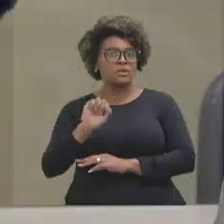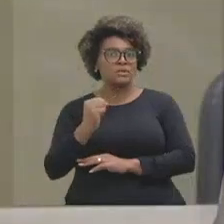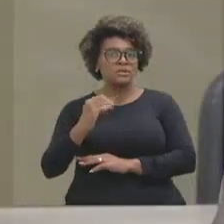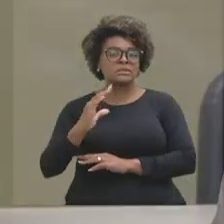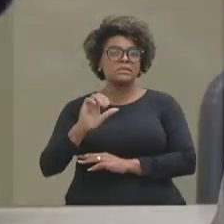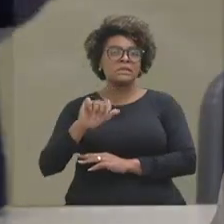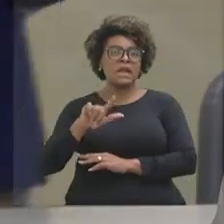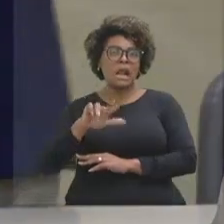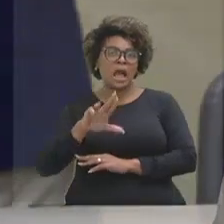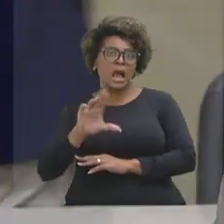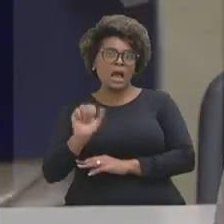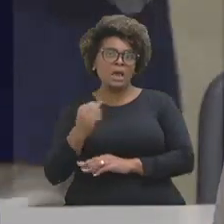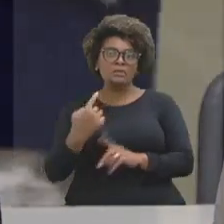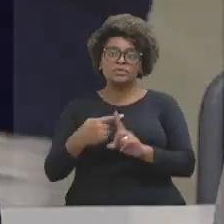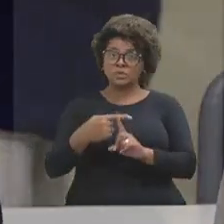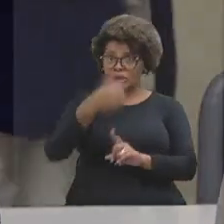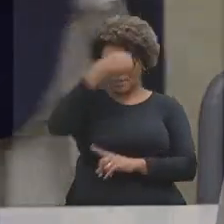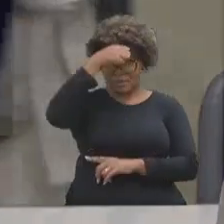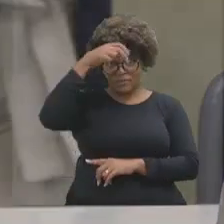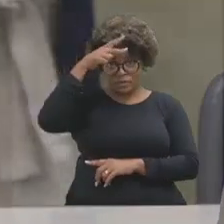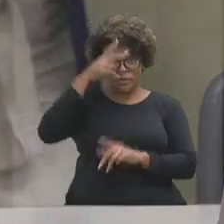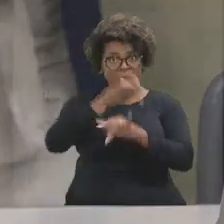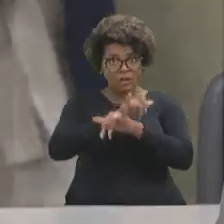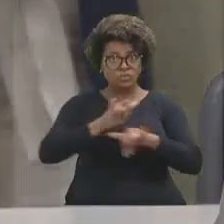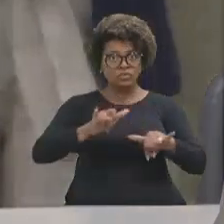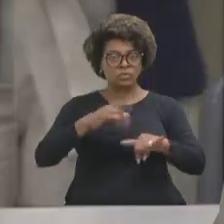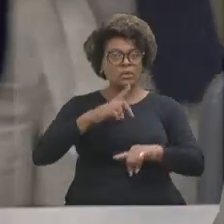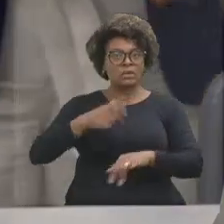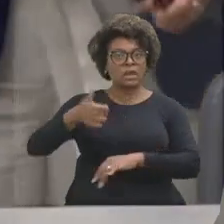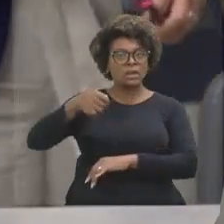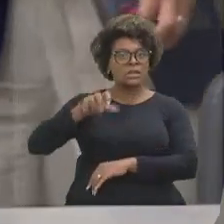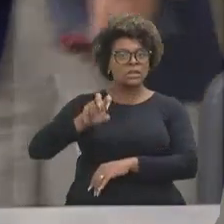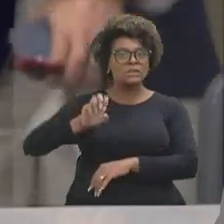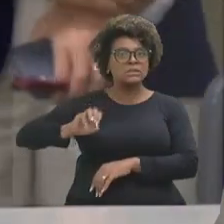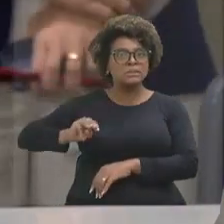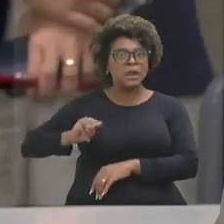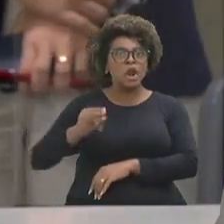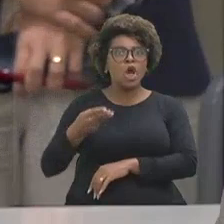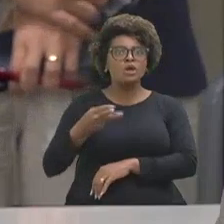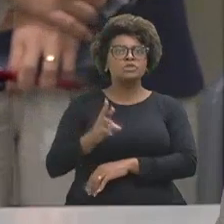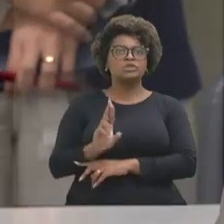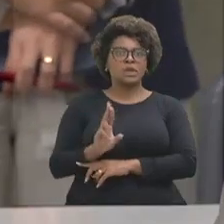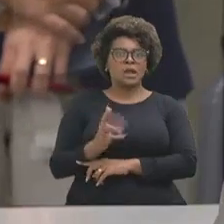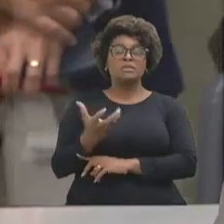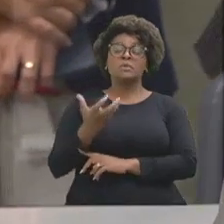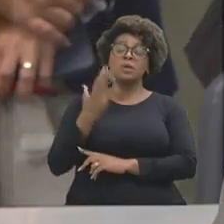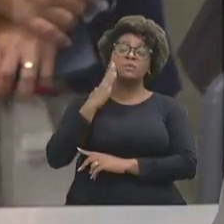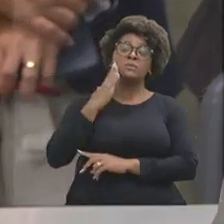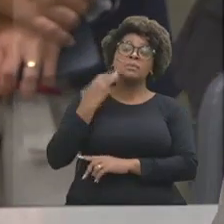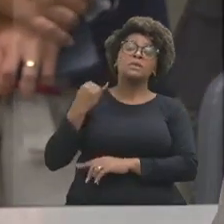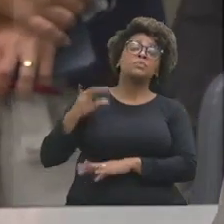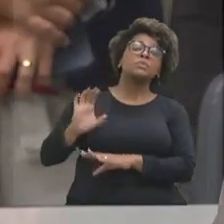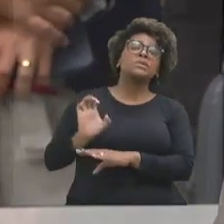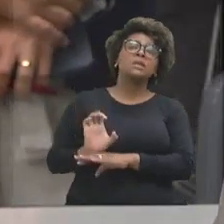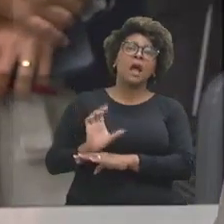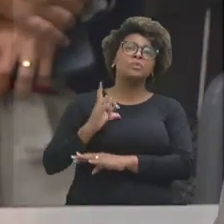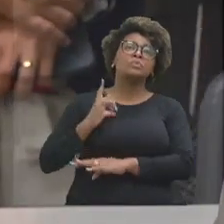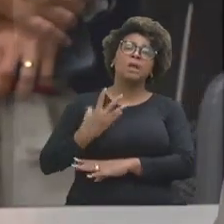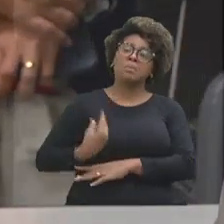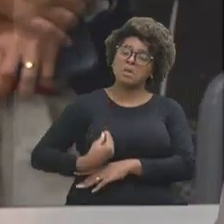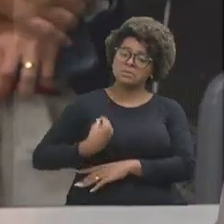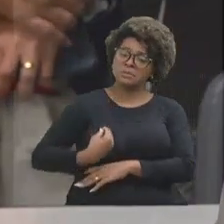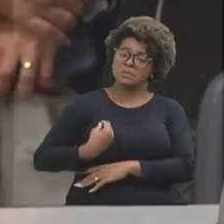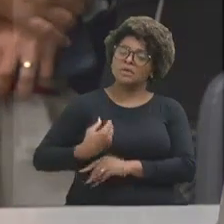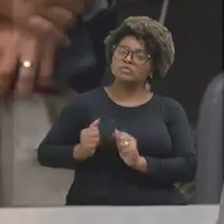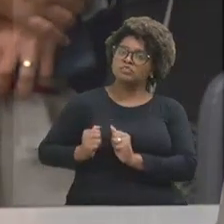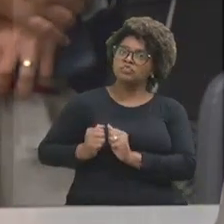ela está colocando 15 milhões de reais eu quero saber se o Estado tem participação nisso aí para que pela prefeitura